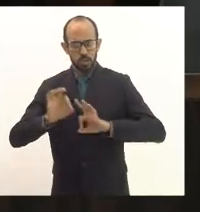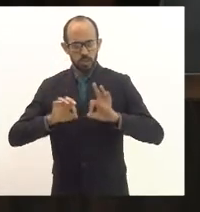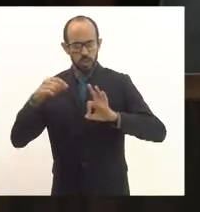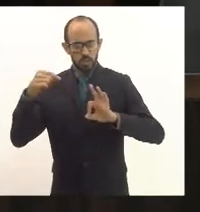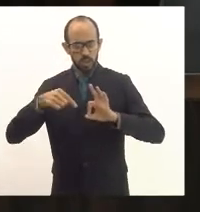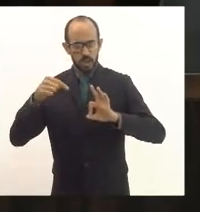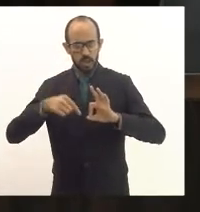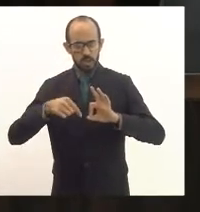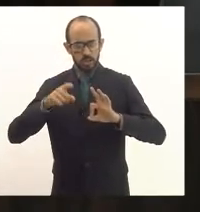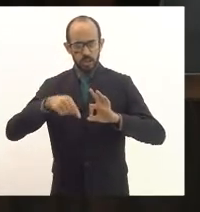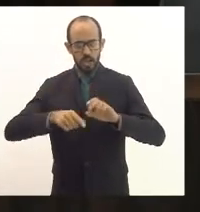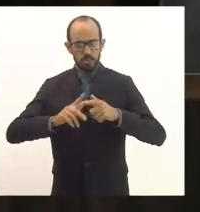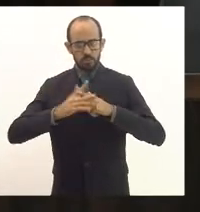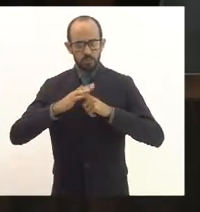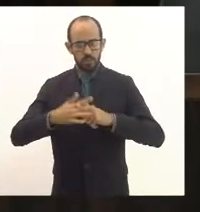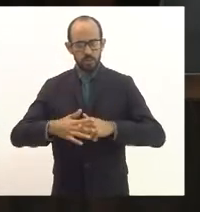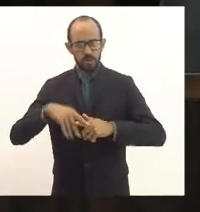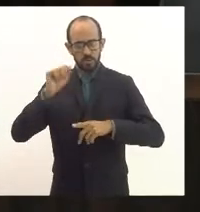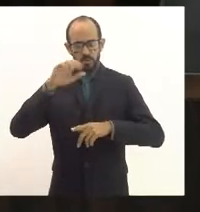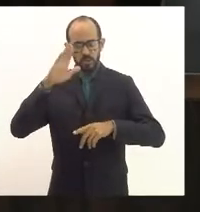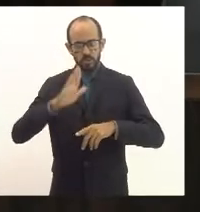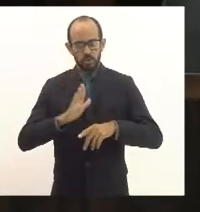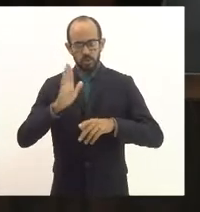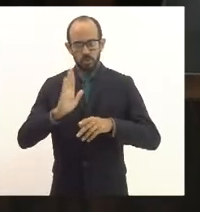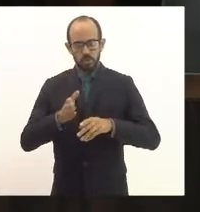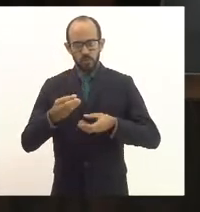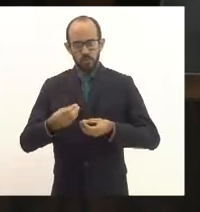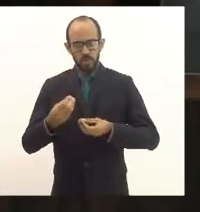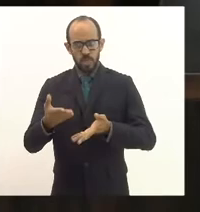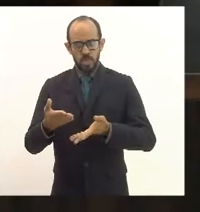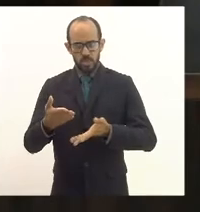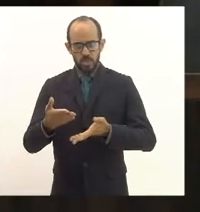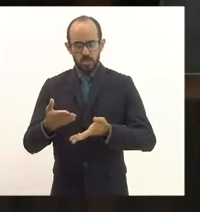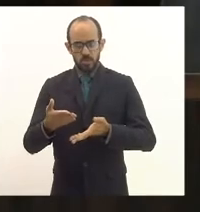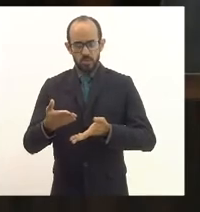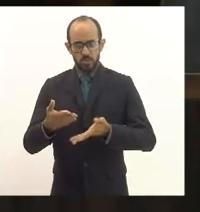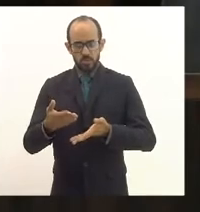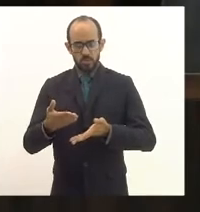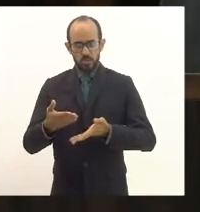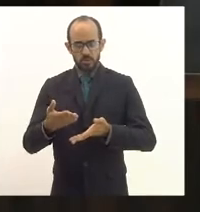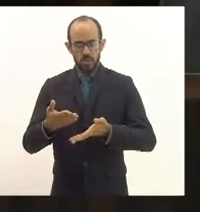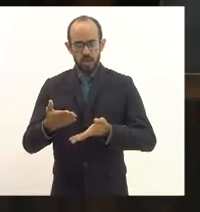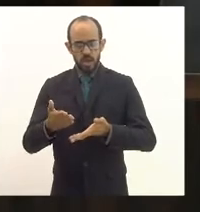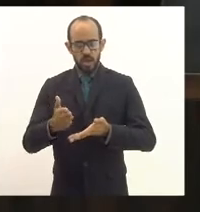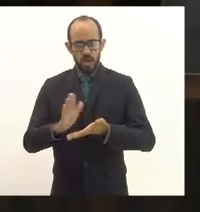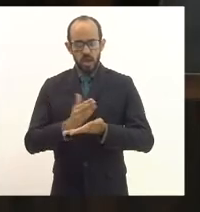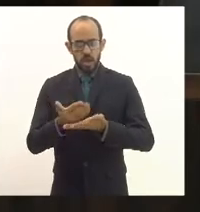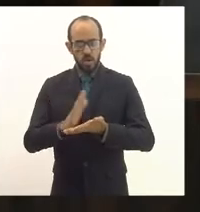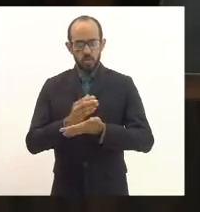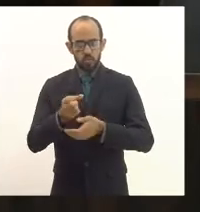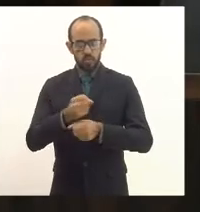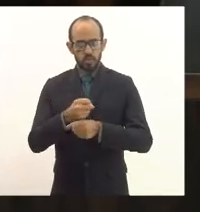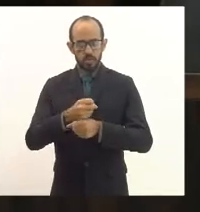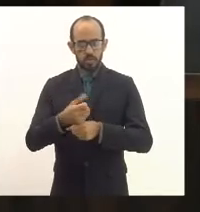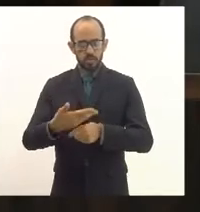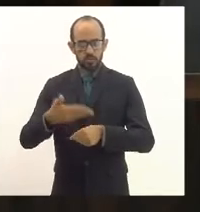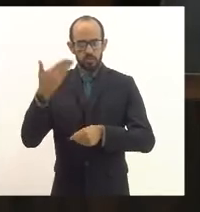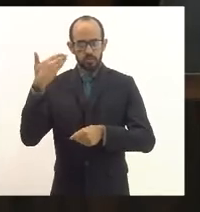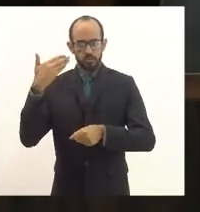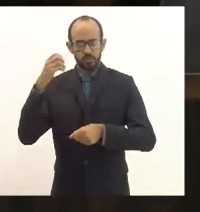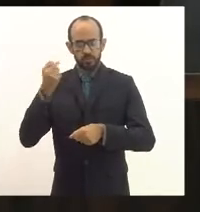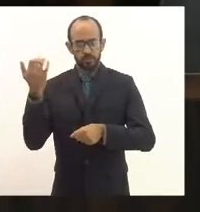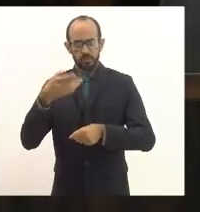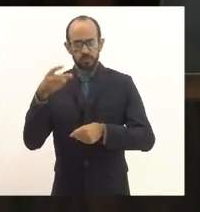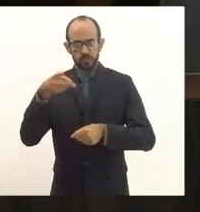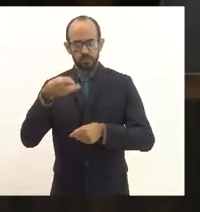uma reparação nacional que já foi concedida. Que algumas décadas atrás, quando se